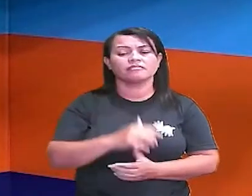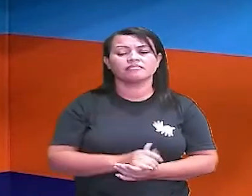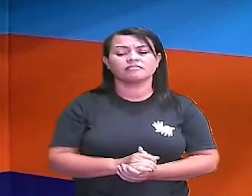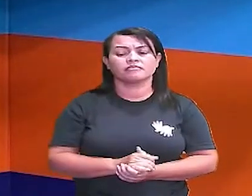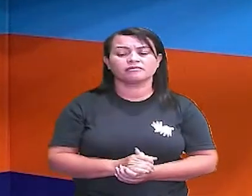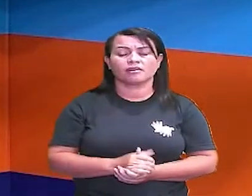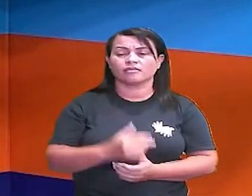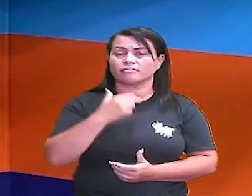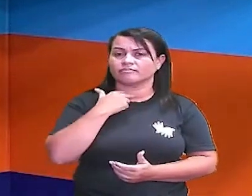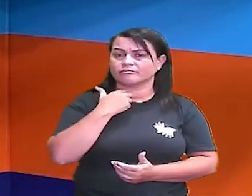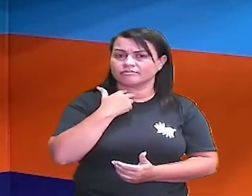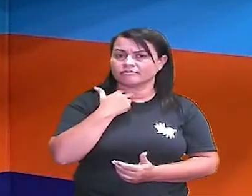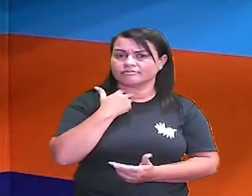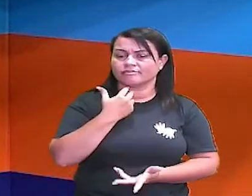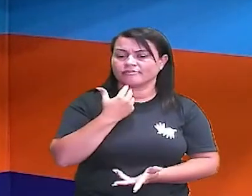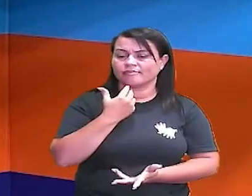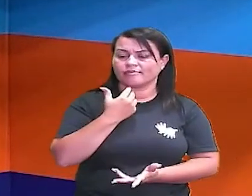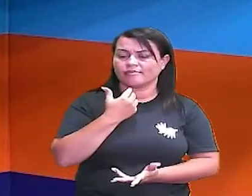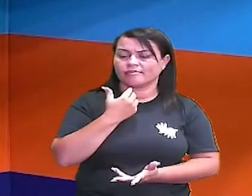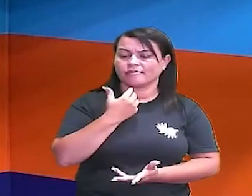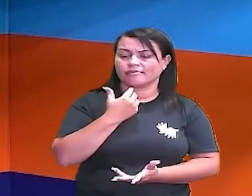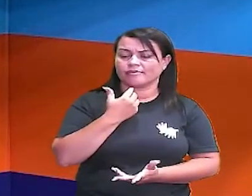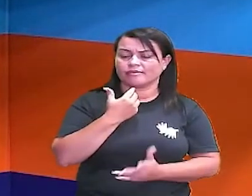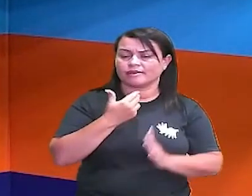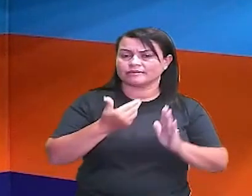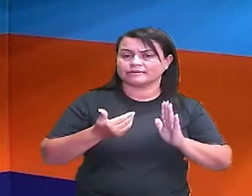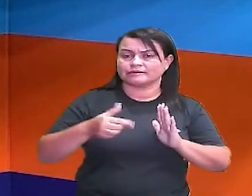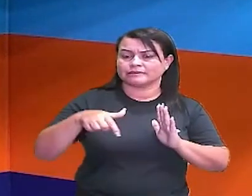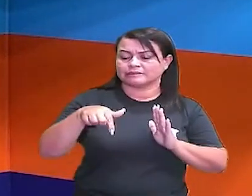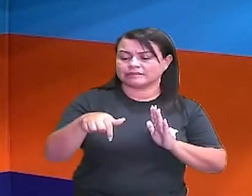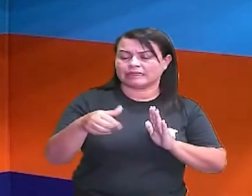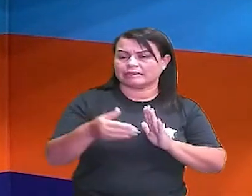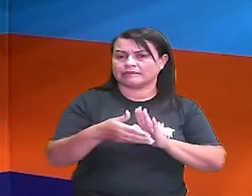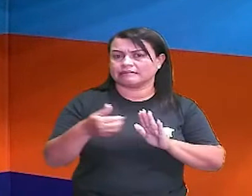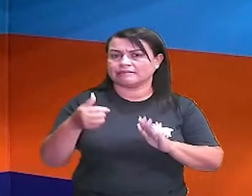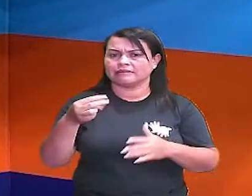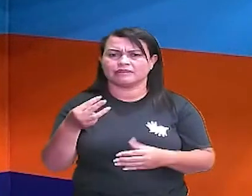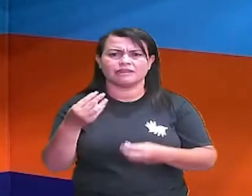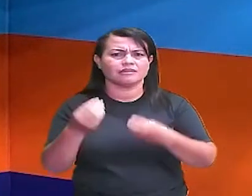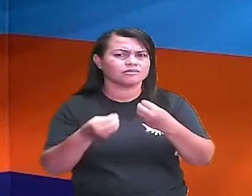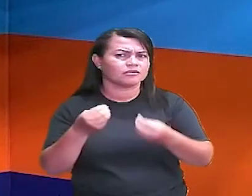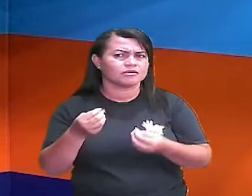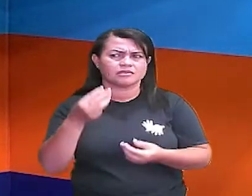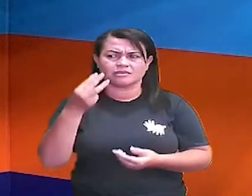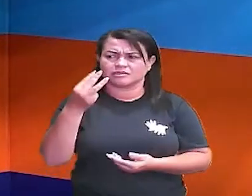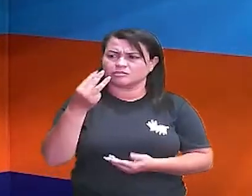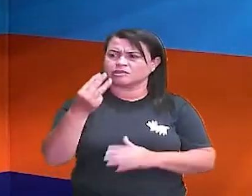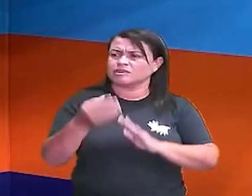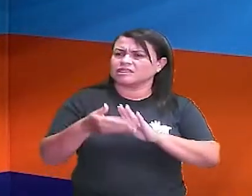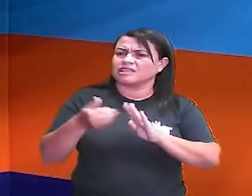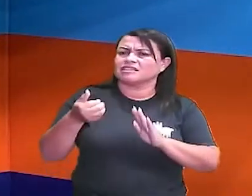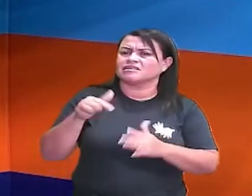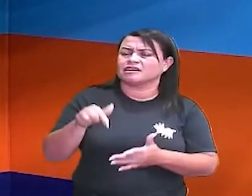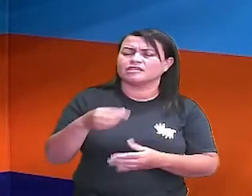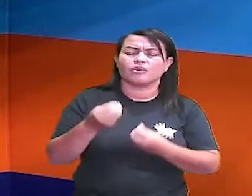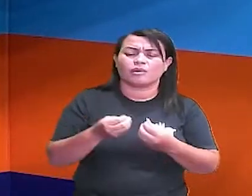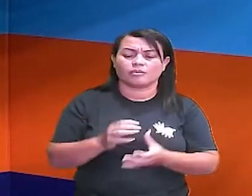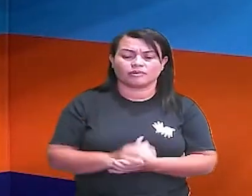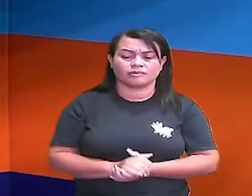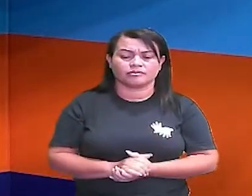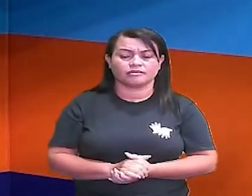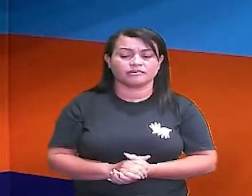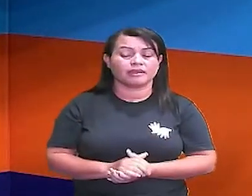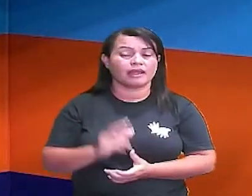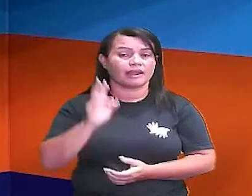que eu não posso tirar 7 de 3, né? Não posso tirar porque eu só tenho 3. Como é que eu faço?